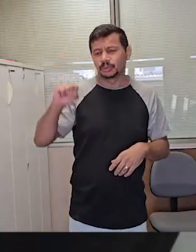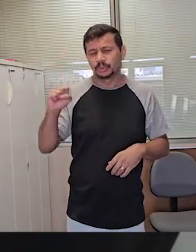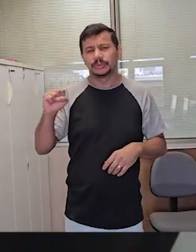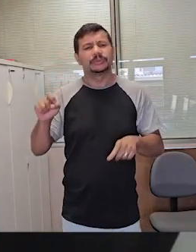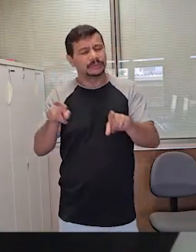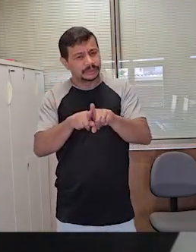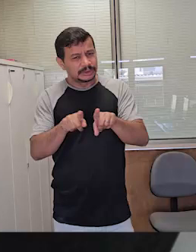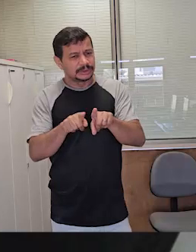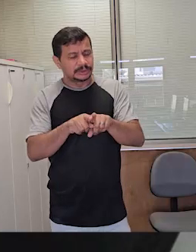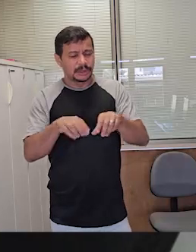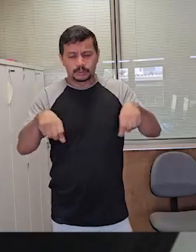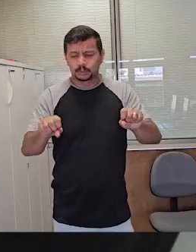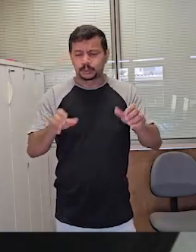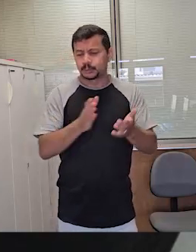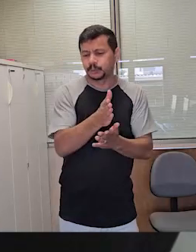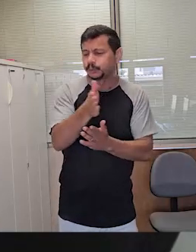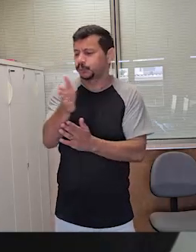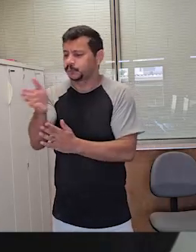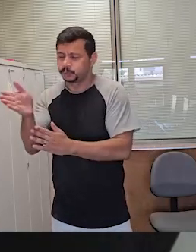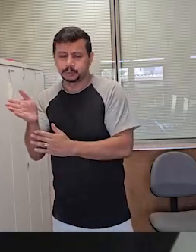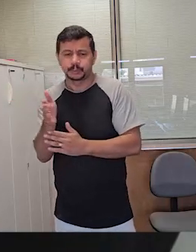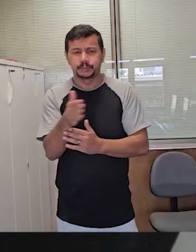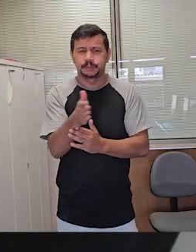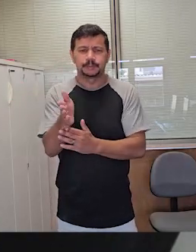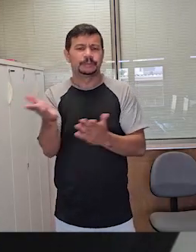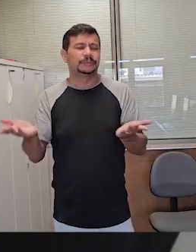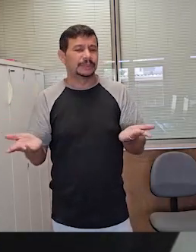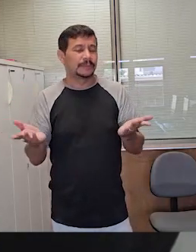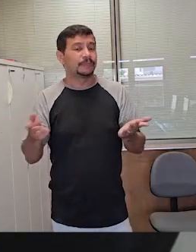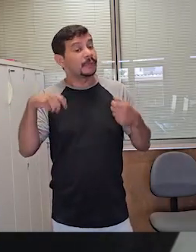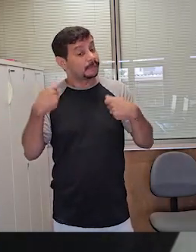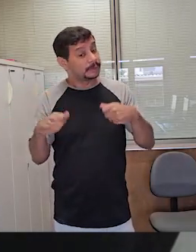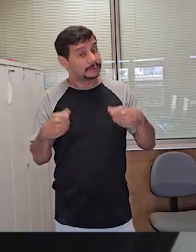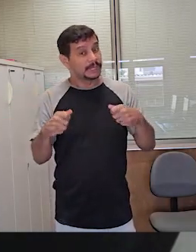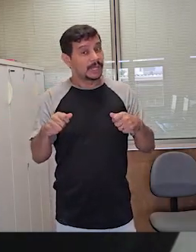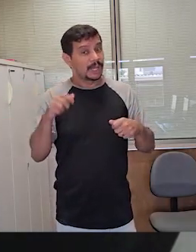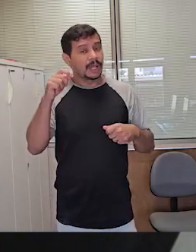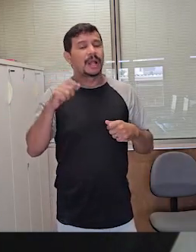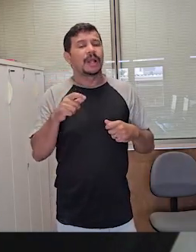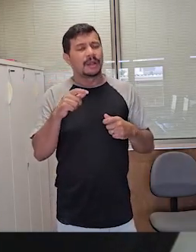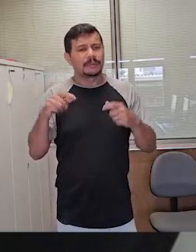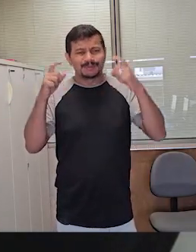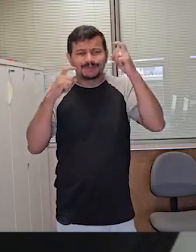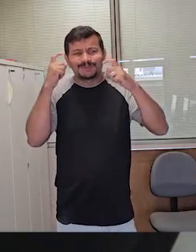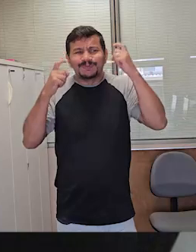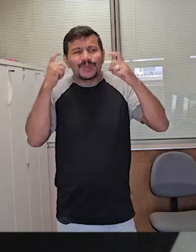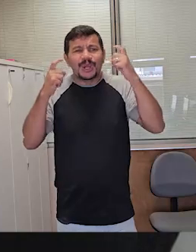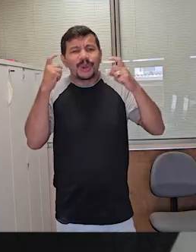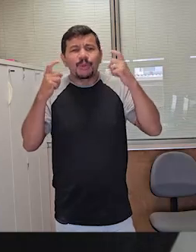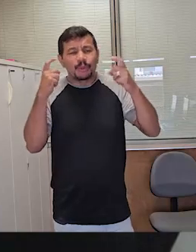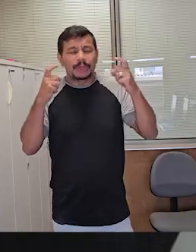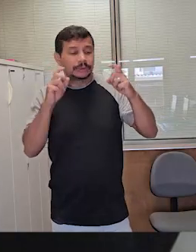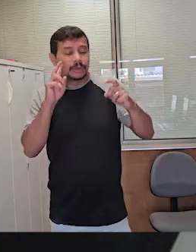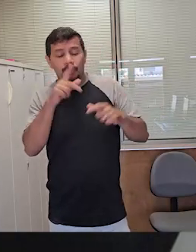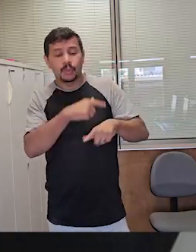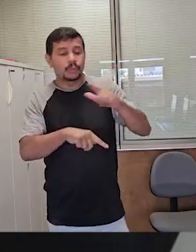nessa dificuldade toda, mas nós temos que lembrar que da outra ponta precisamos ter uma preocupação, e é justo que tenha essa preocupação,